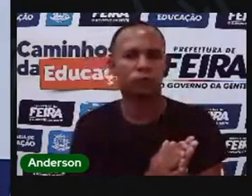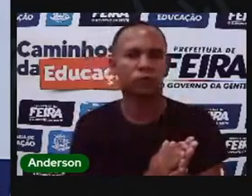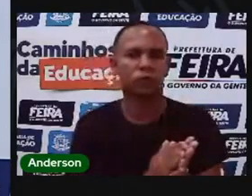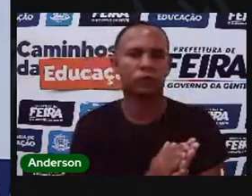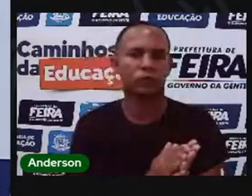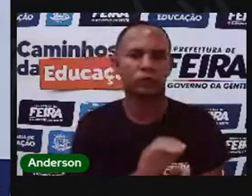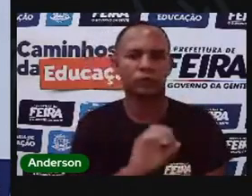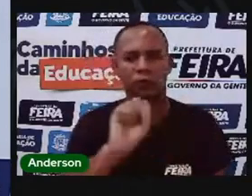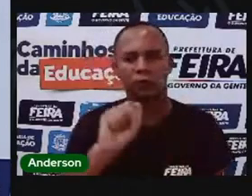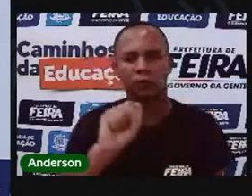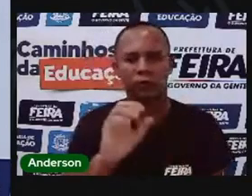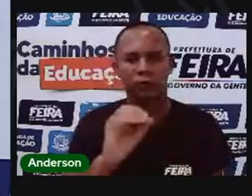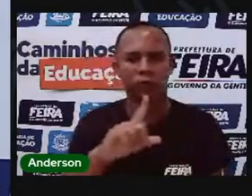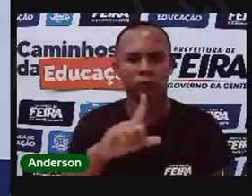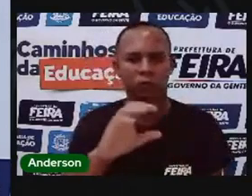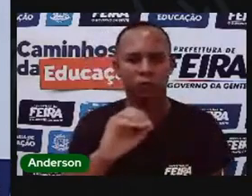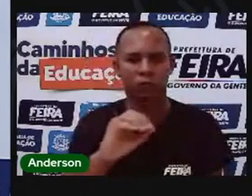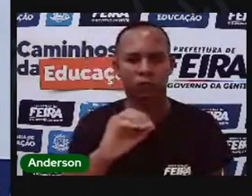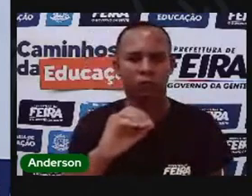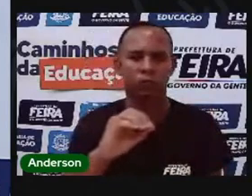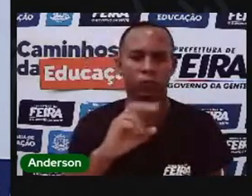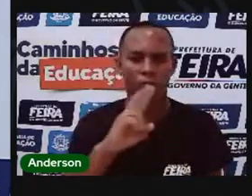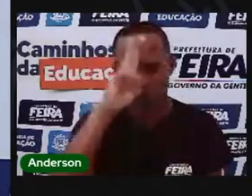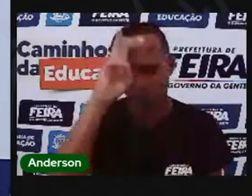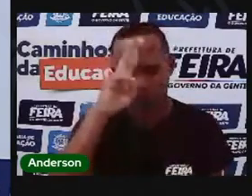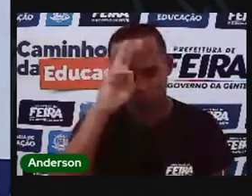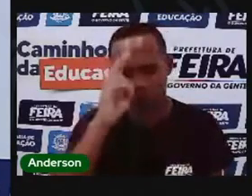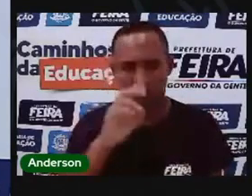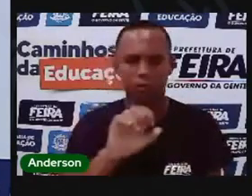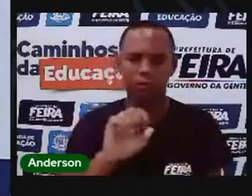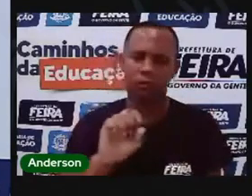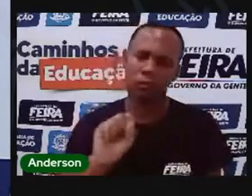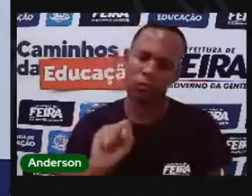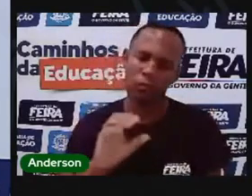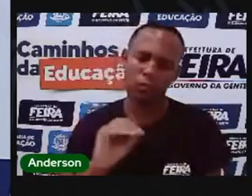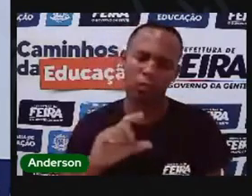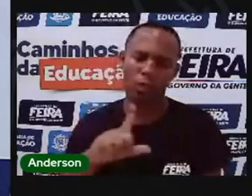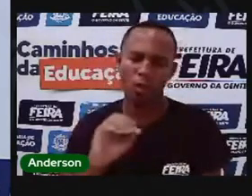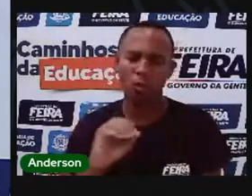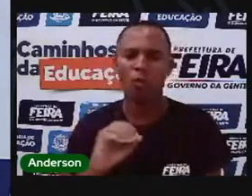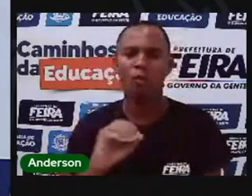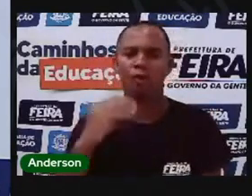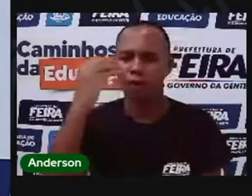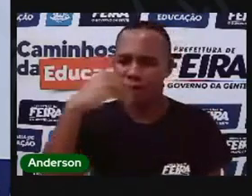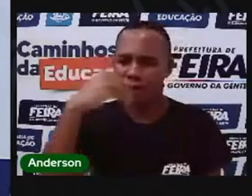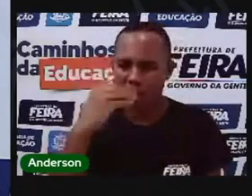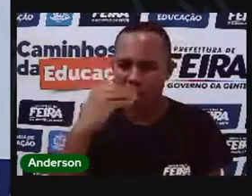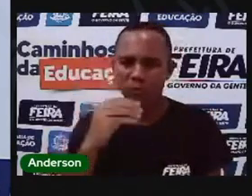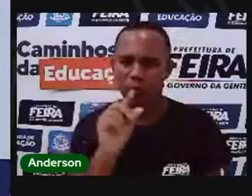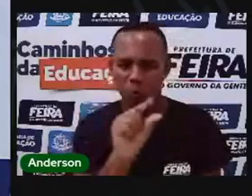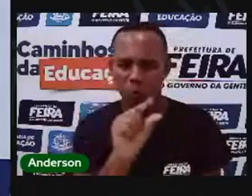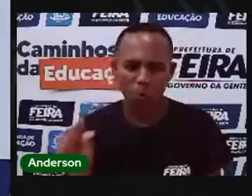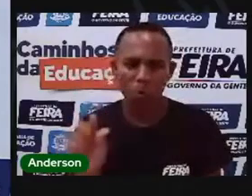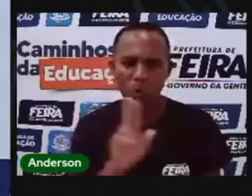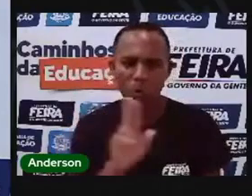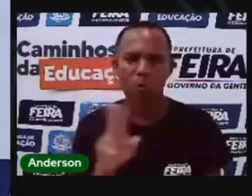fértil, ó. Solo fraco, posso botar areia, adubado, como você quiser. Identifique os copinhos